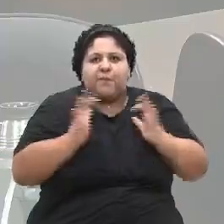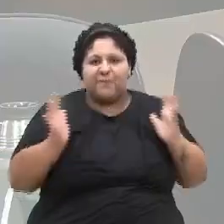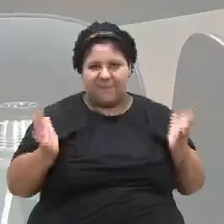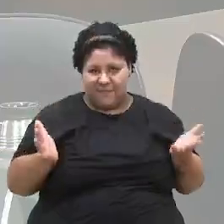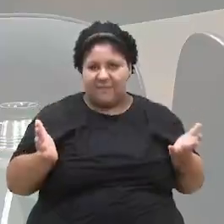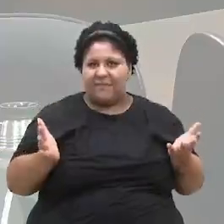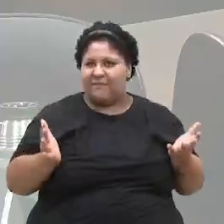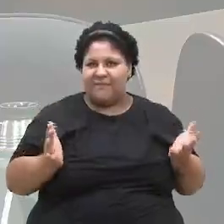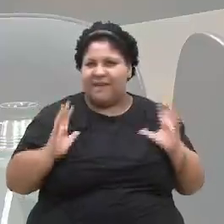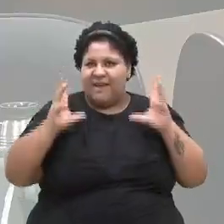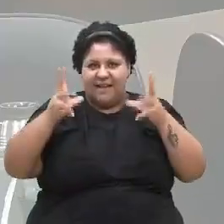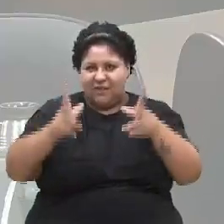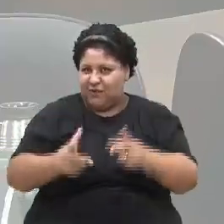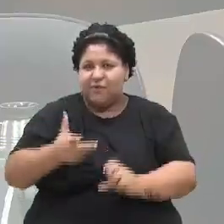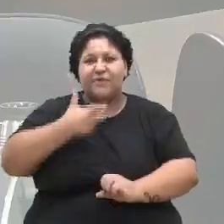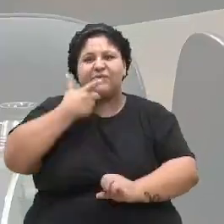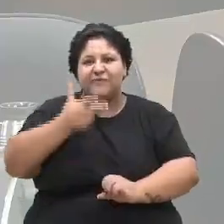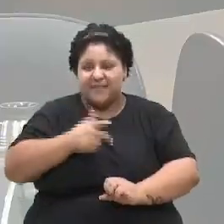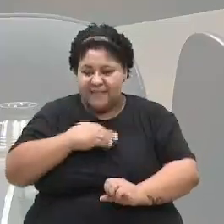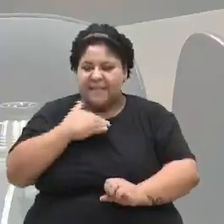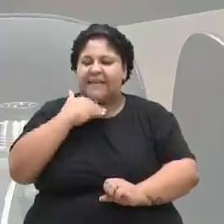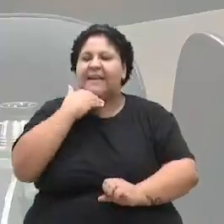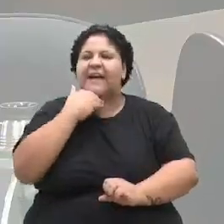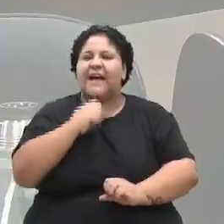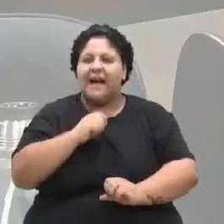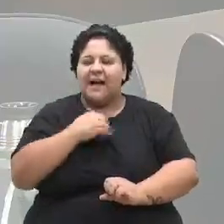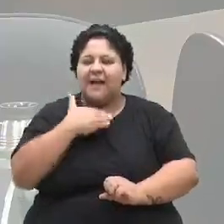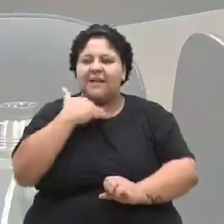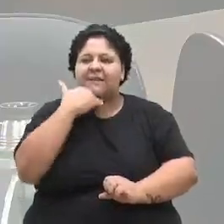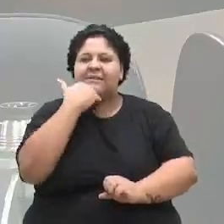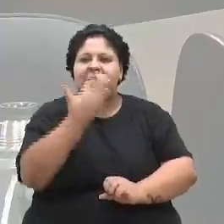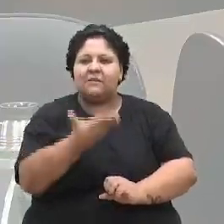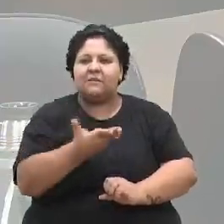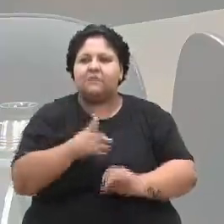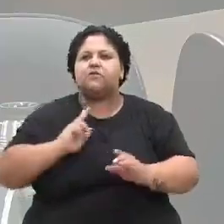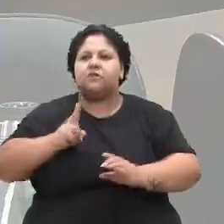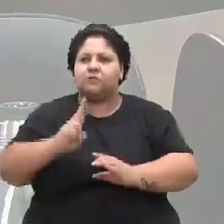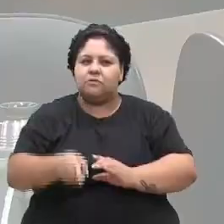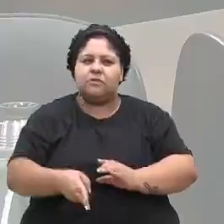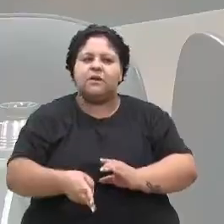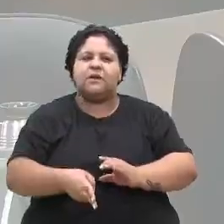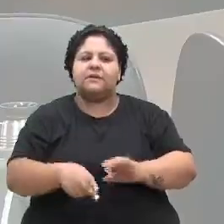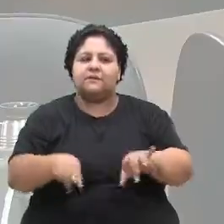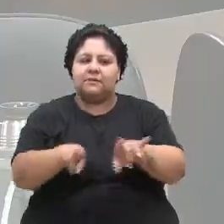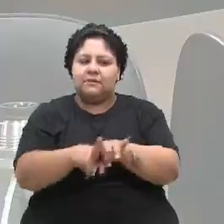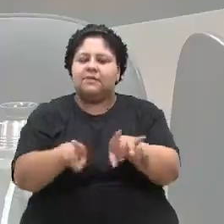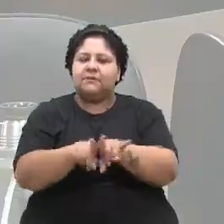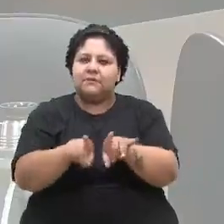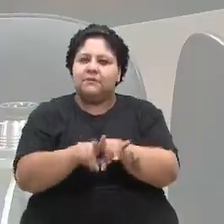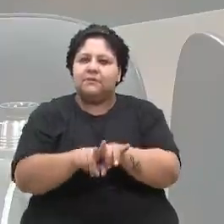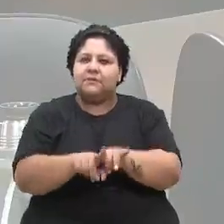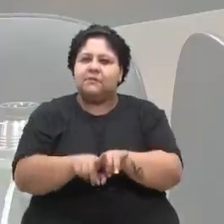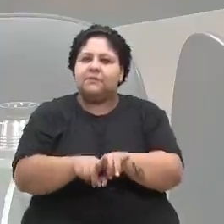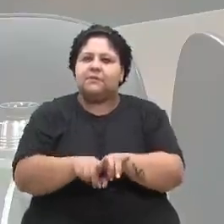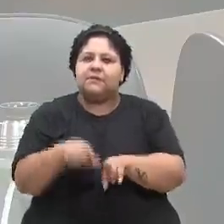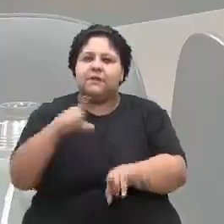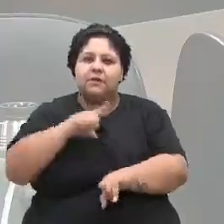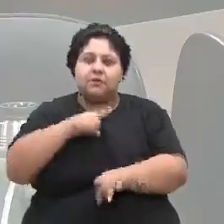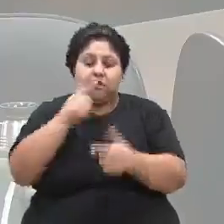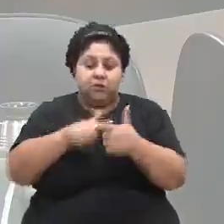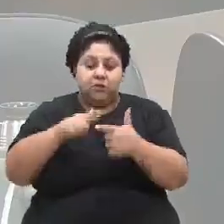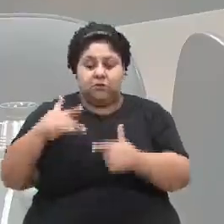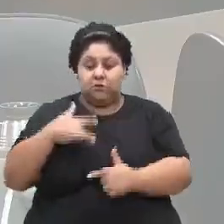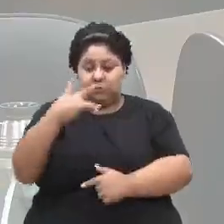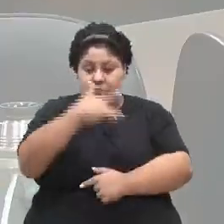adiante. Tudo que você falou ali ainda acontece muito. Politicamente, colegas, quando eu tive um problema de saúde, estou